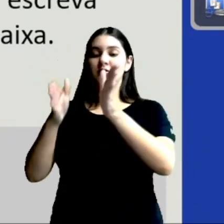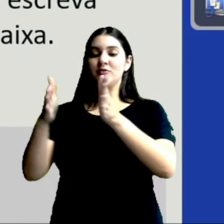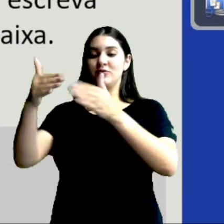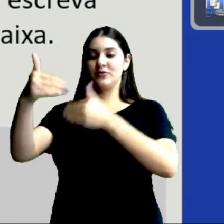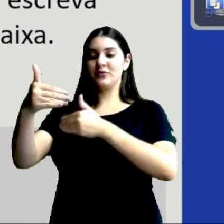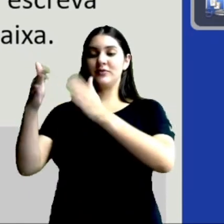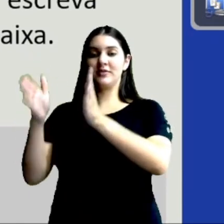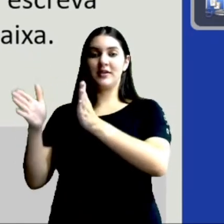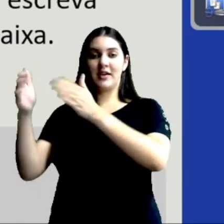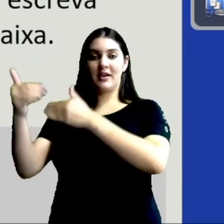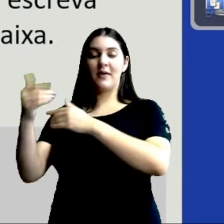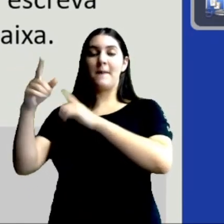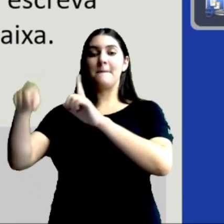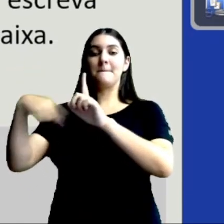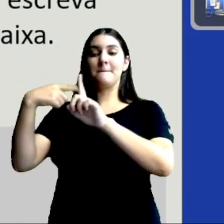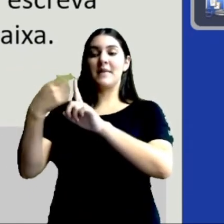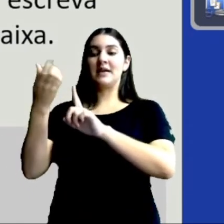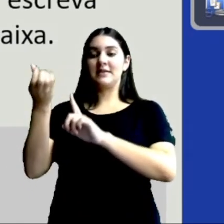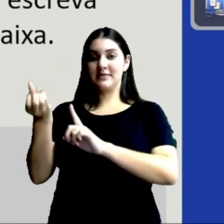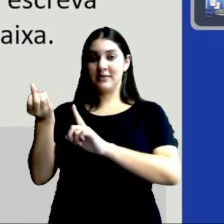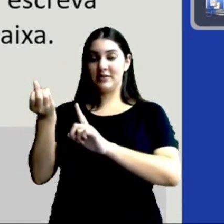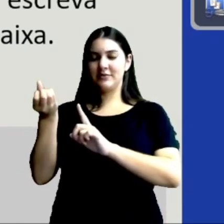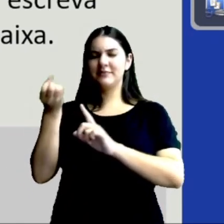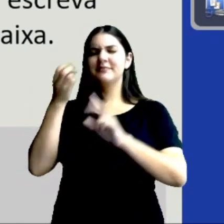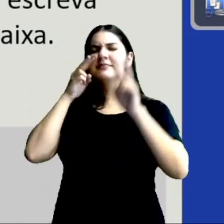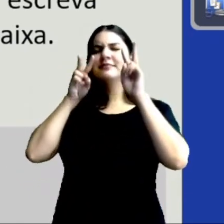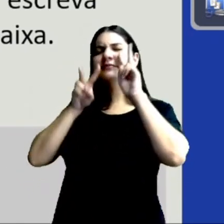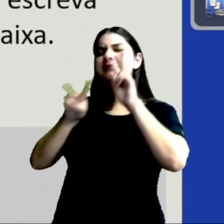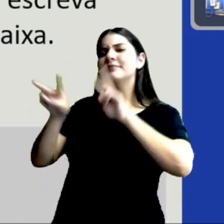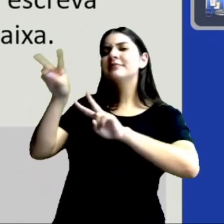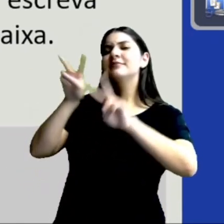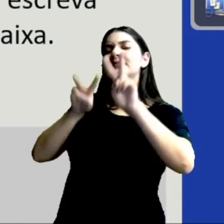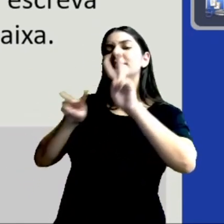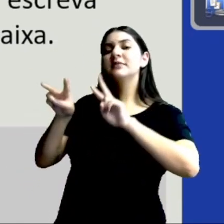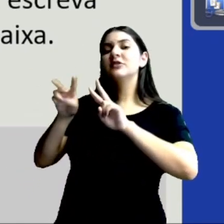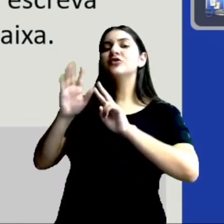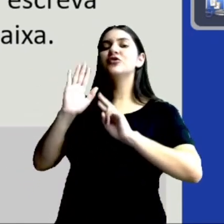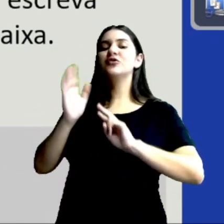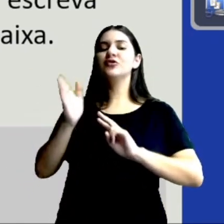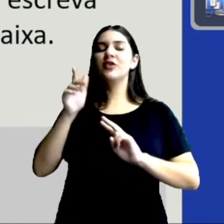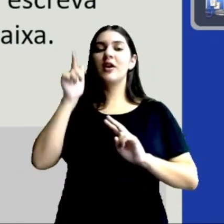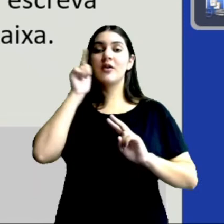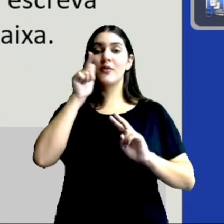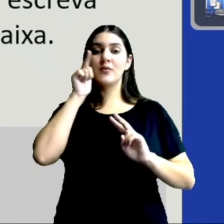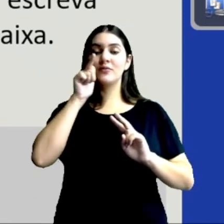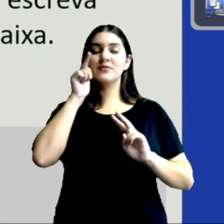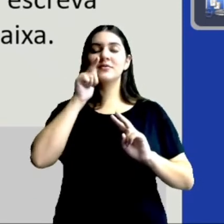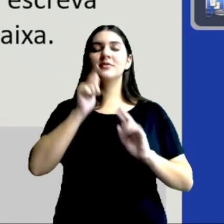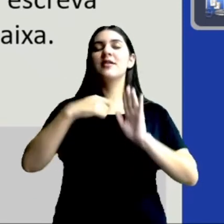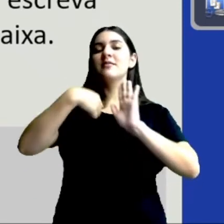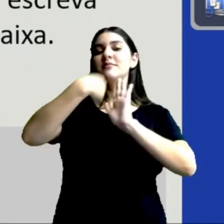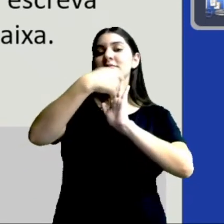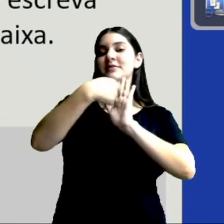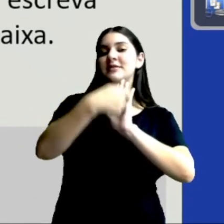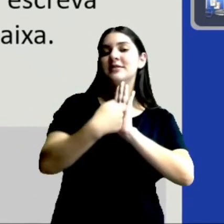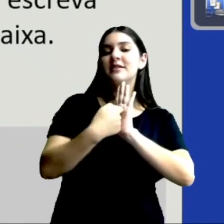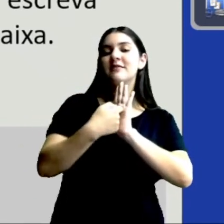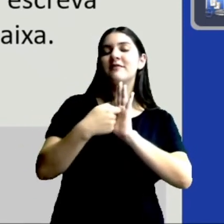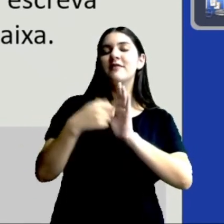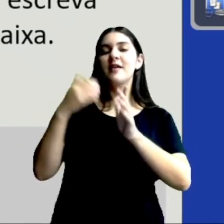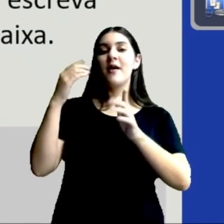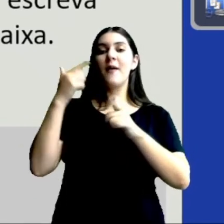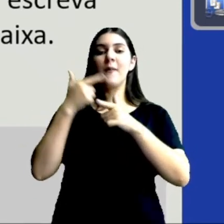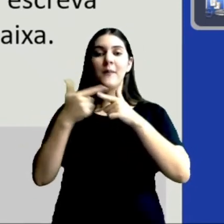6 canetas. A partir dessa observação, a gente já consegue escrever essa expressão, concorda?